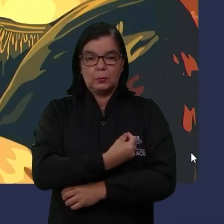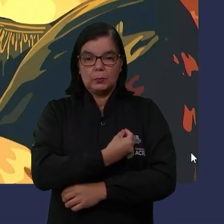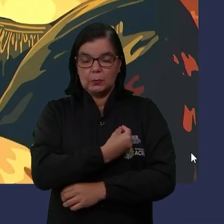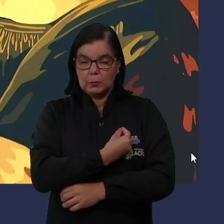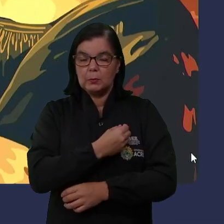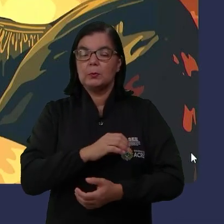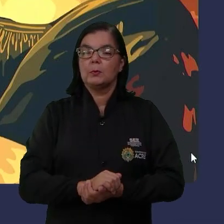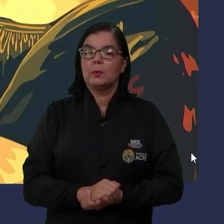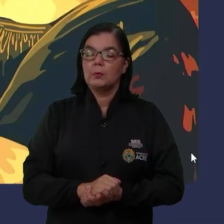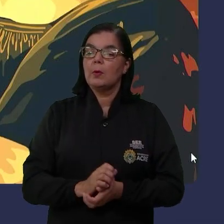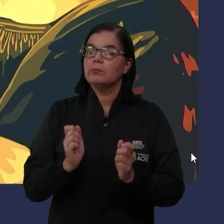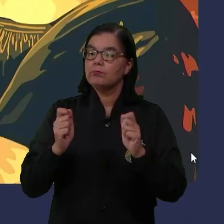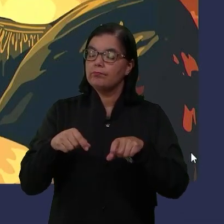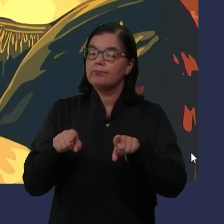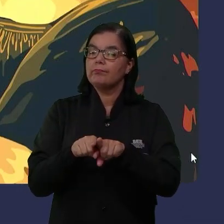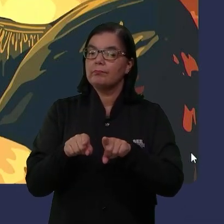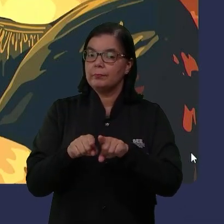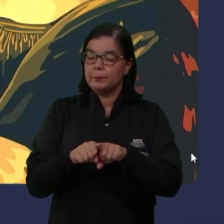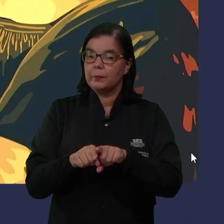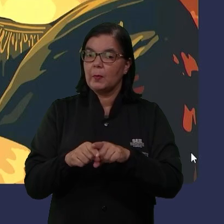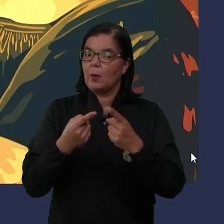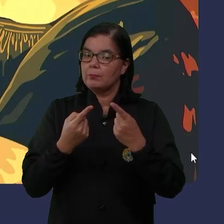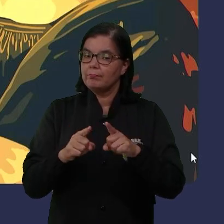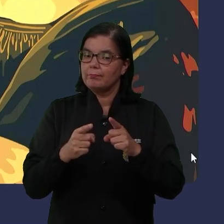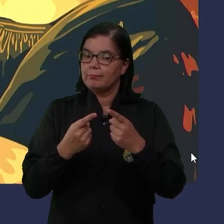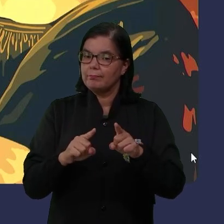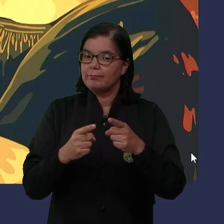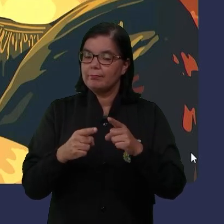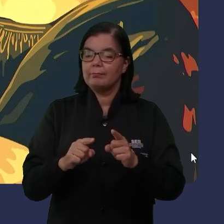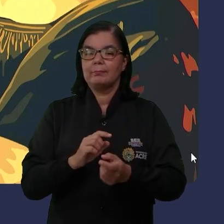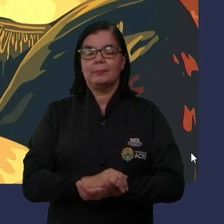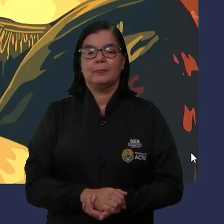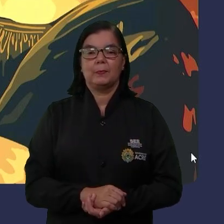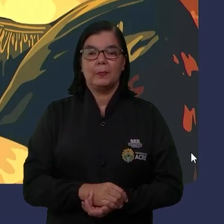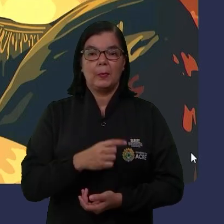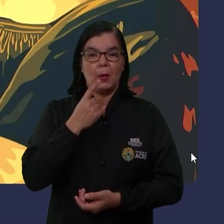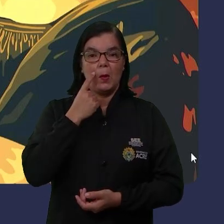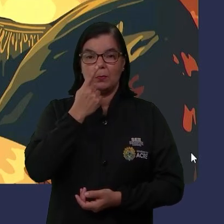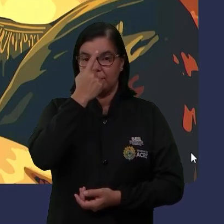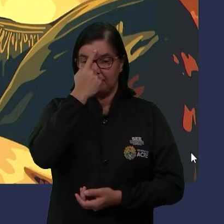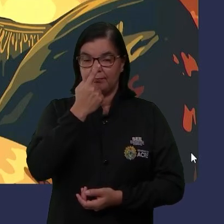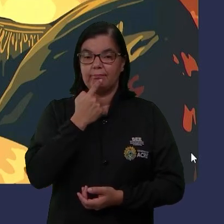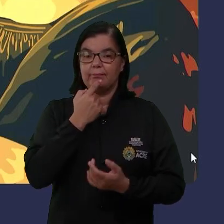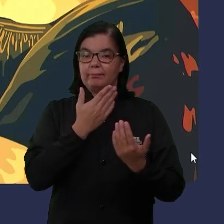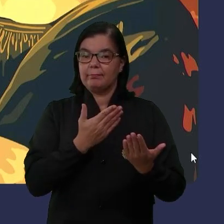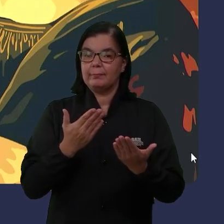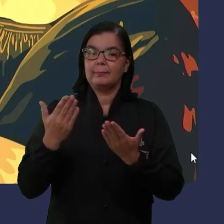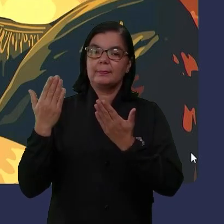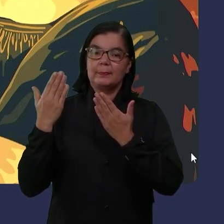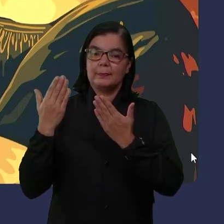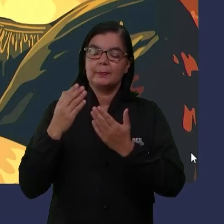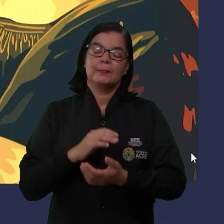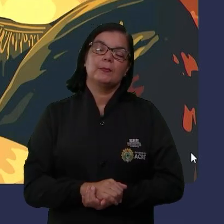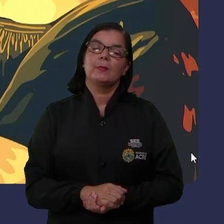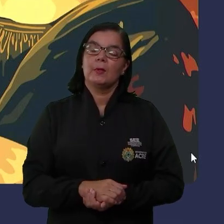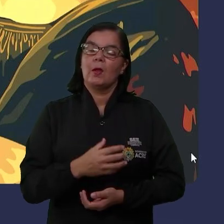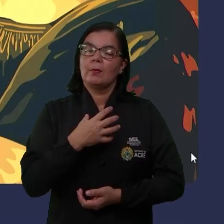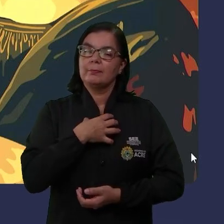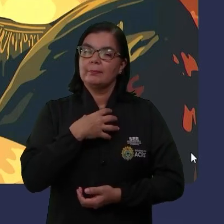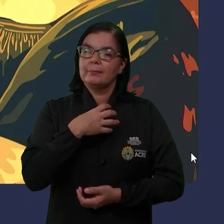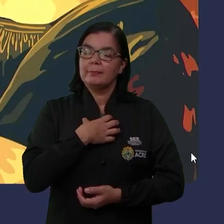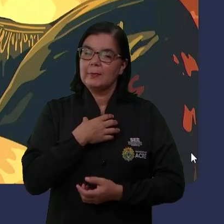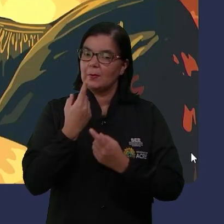forma acessível e também bem provocativa. Olhando para essa imagem aí à sua direita, você já vai sentir